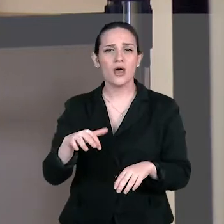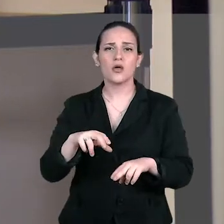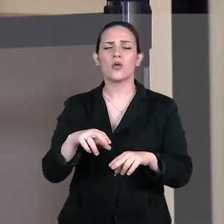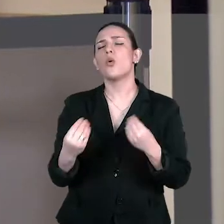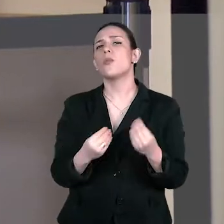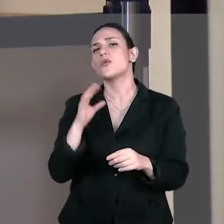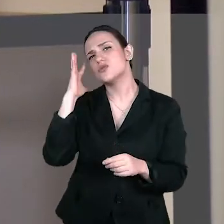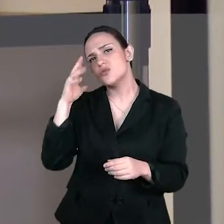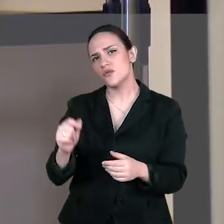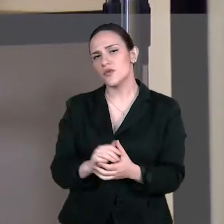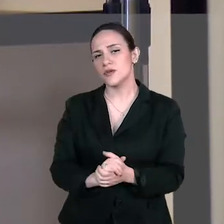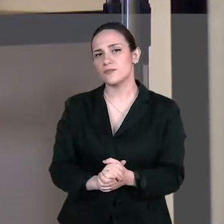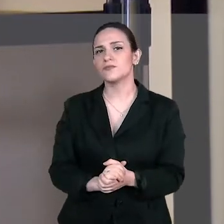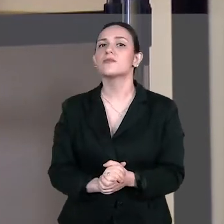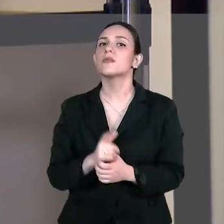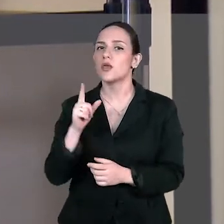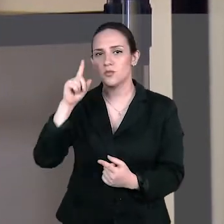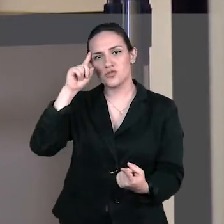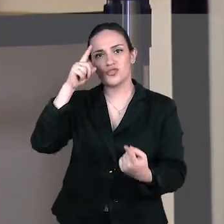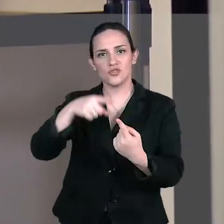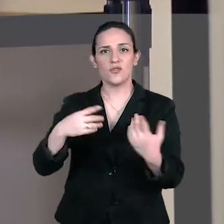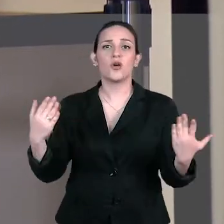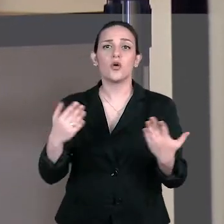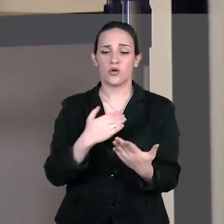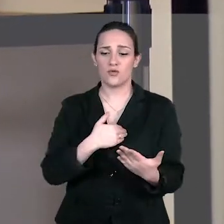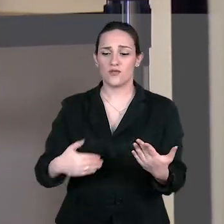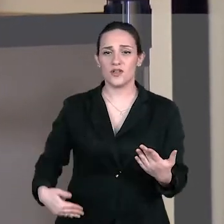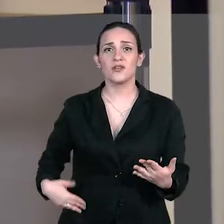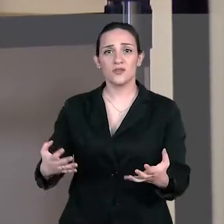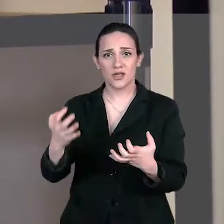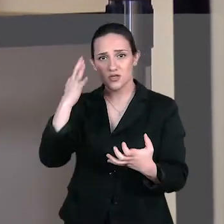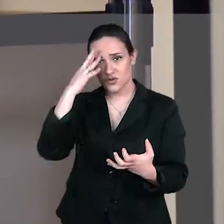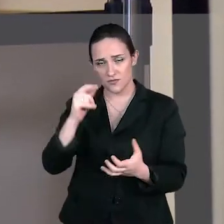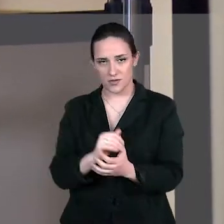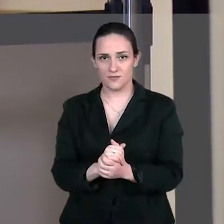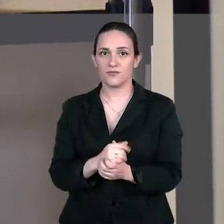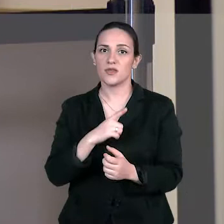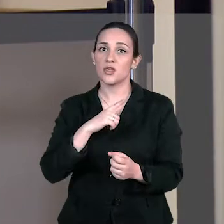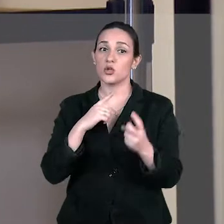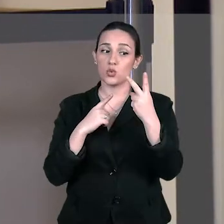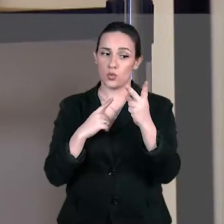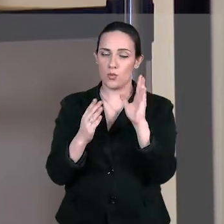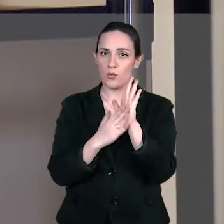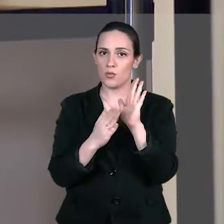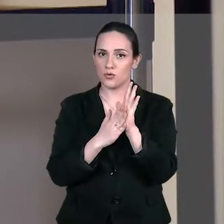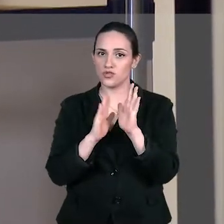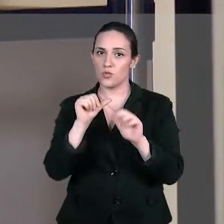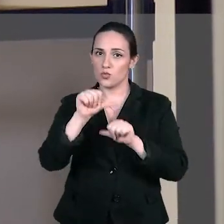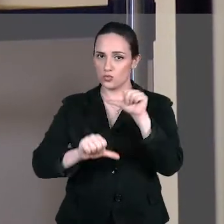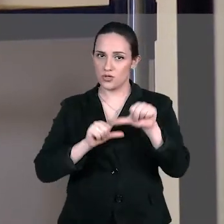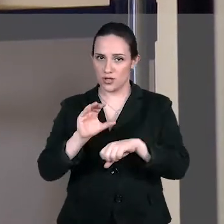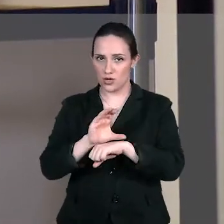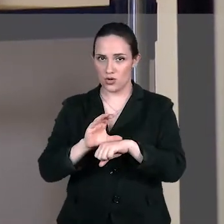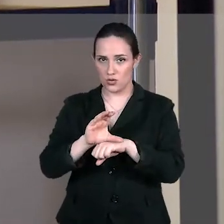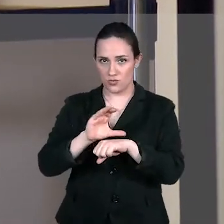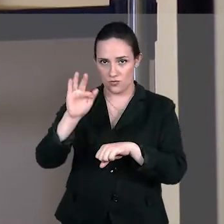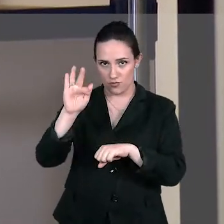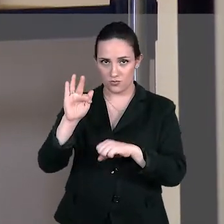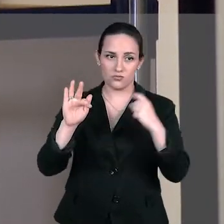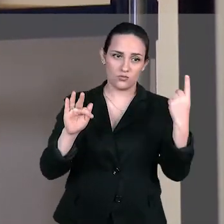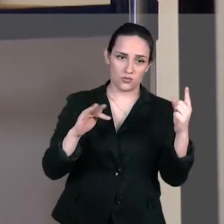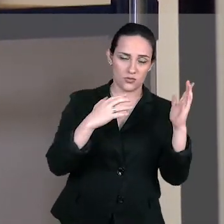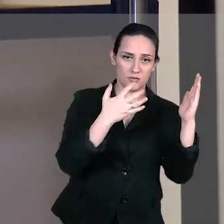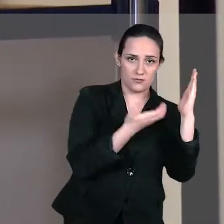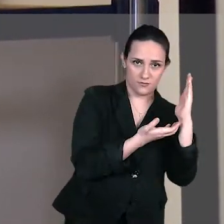isso? Responder essa pergunta é uma das missões do atual governo. Por isso, já são duas as propostas de emenda constitucional, uma